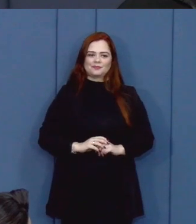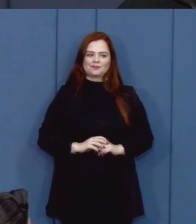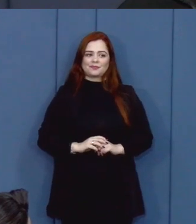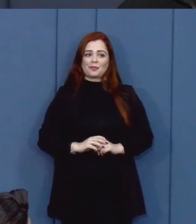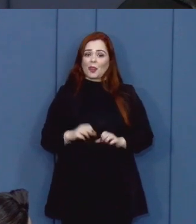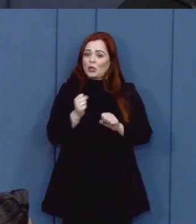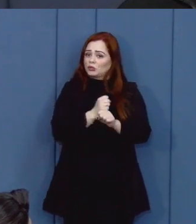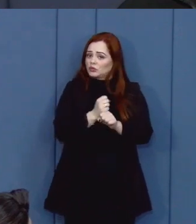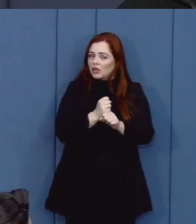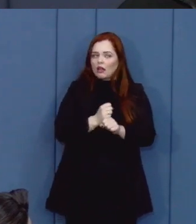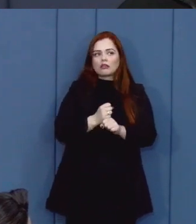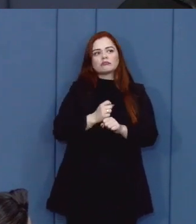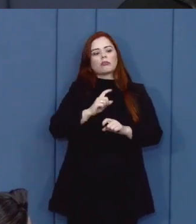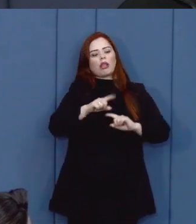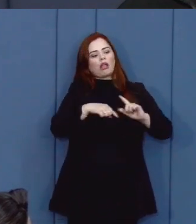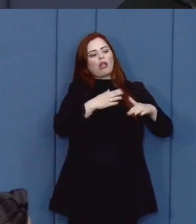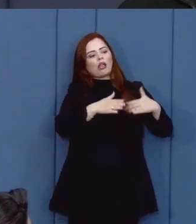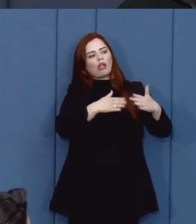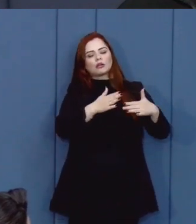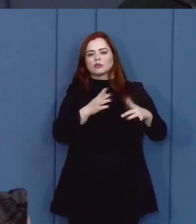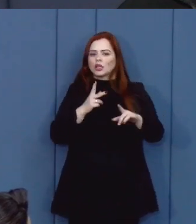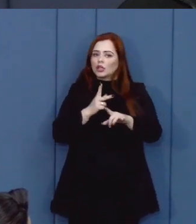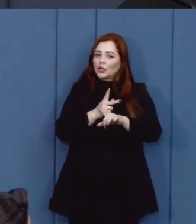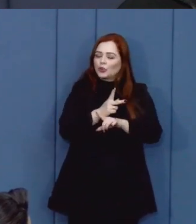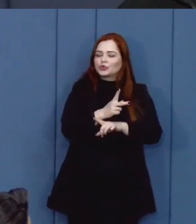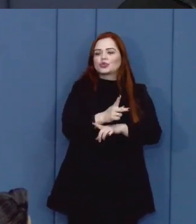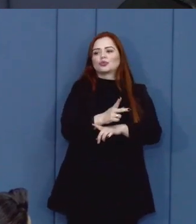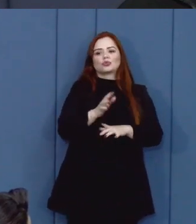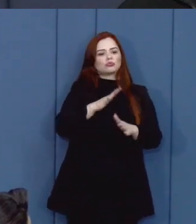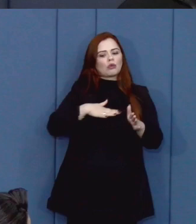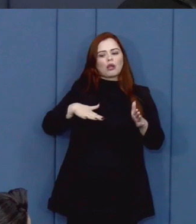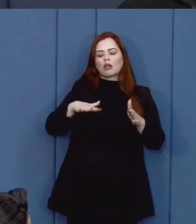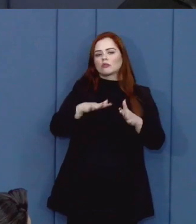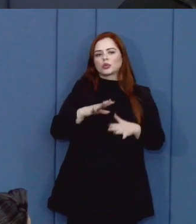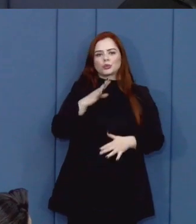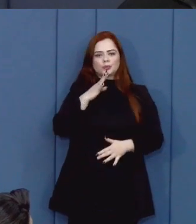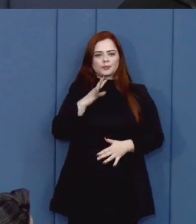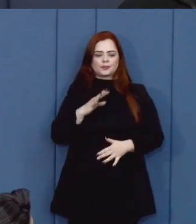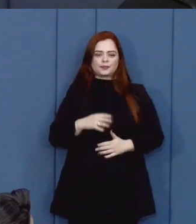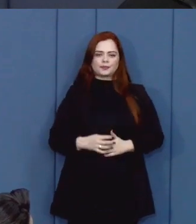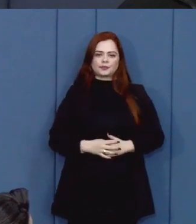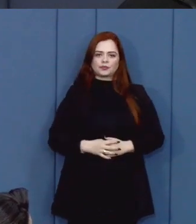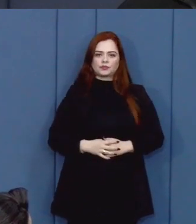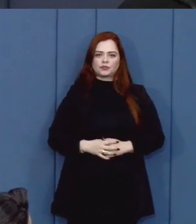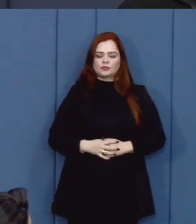Os anos se passaram e continua sendo em todas as áreas do conhecimento.